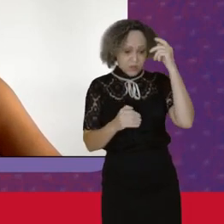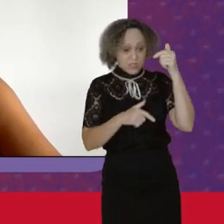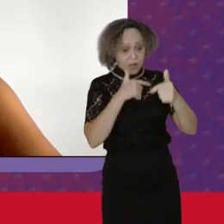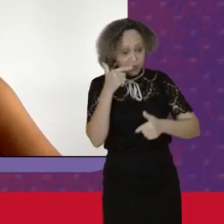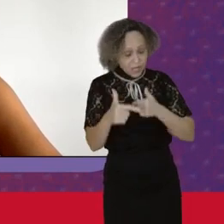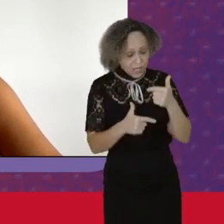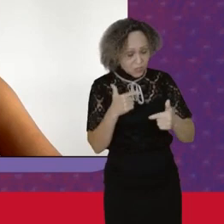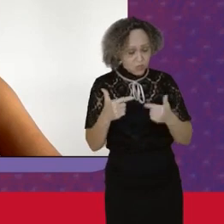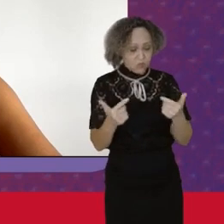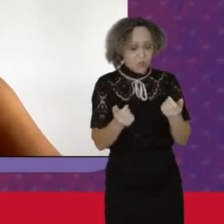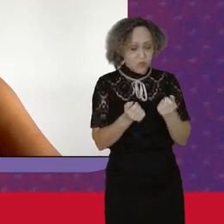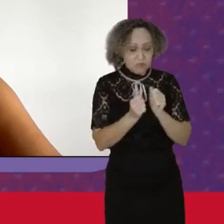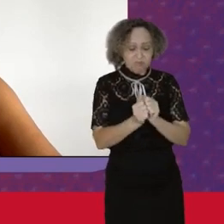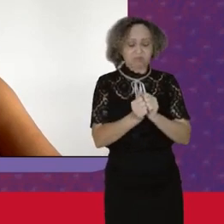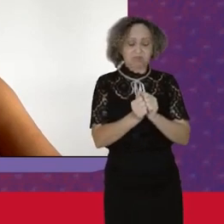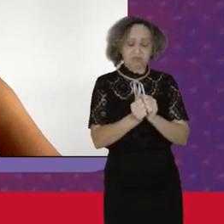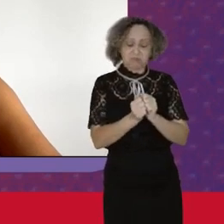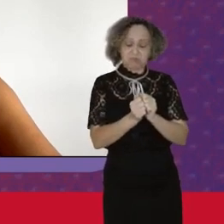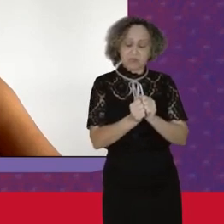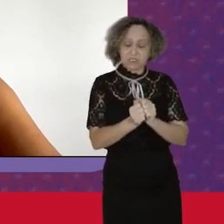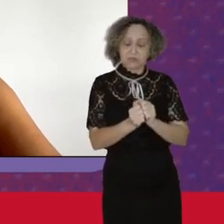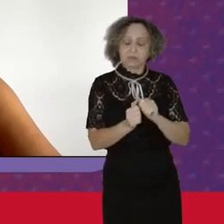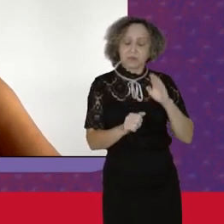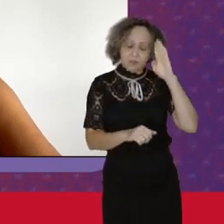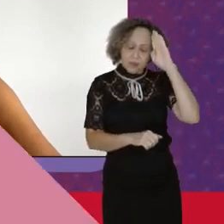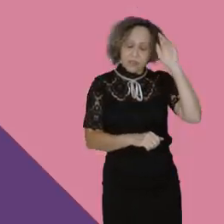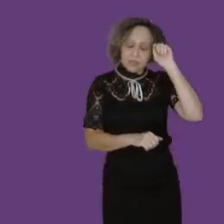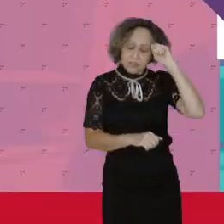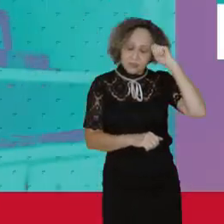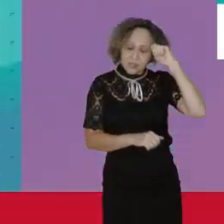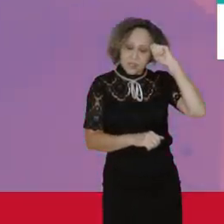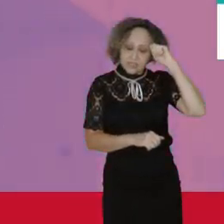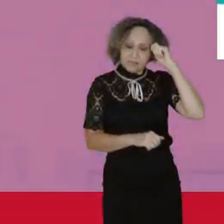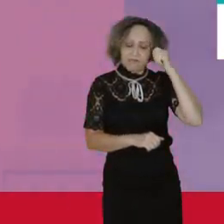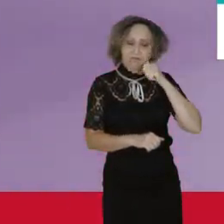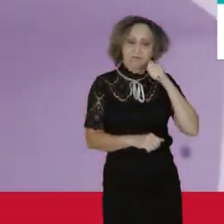especialmente as mulheres e as mulheres negras.